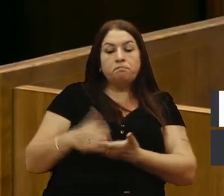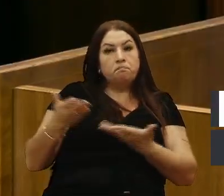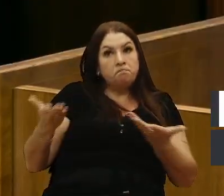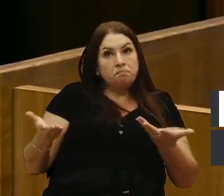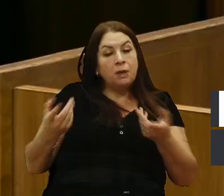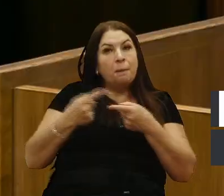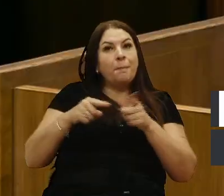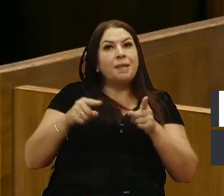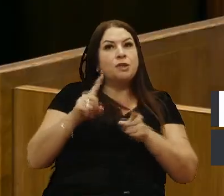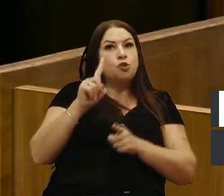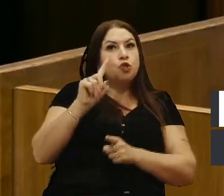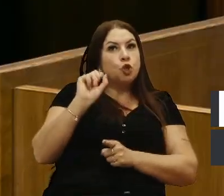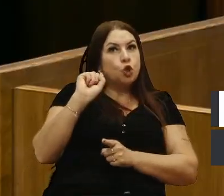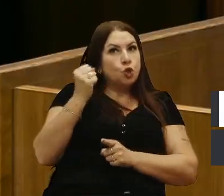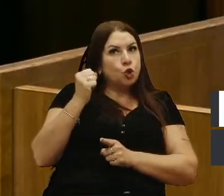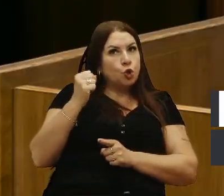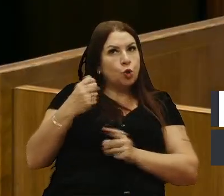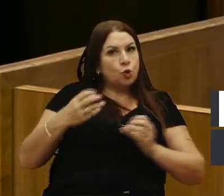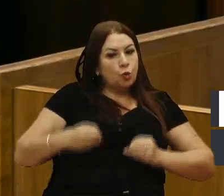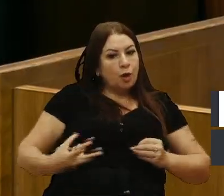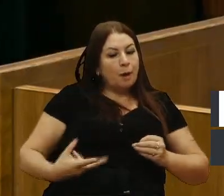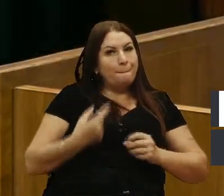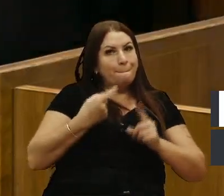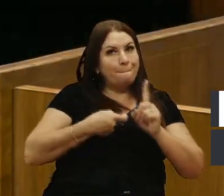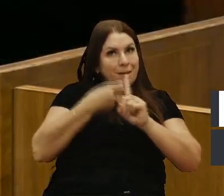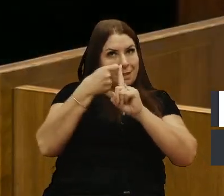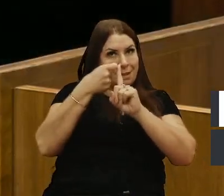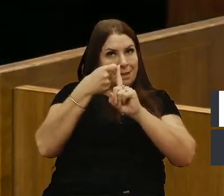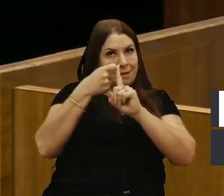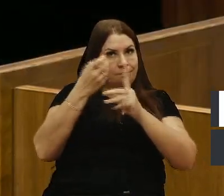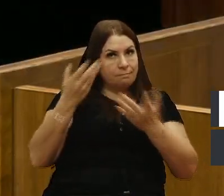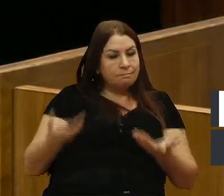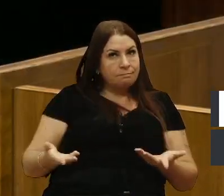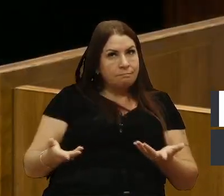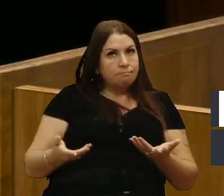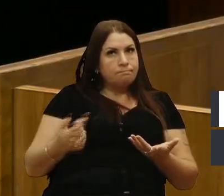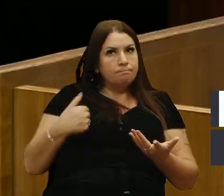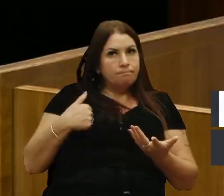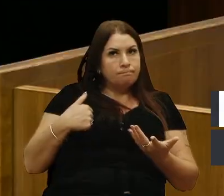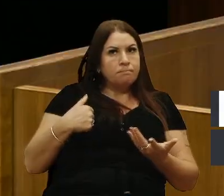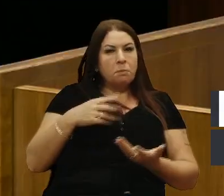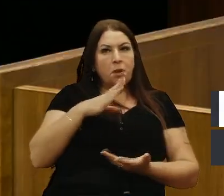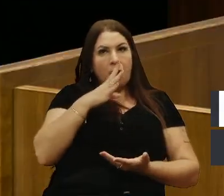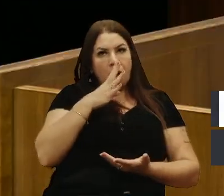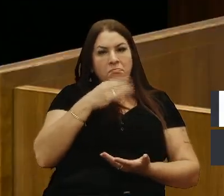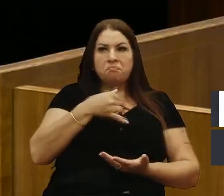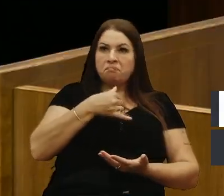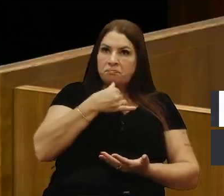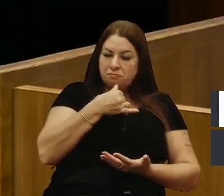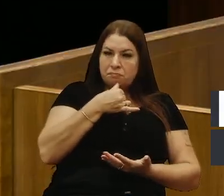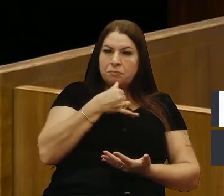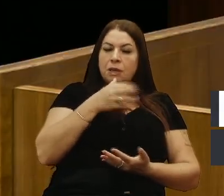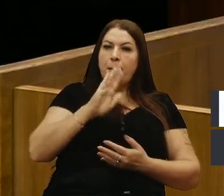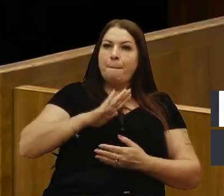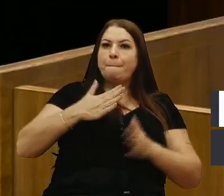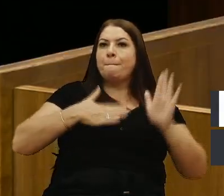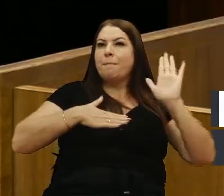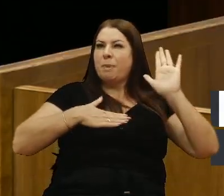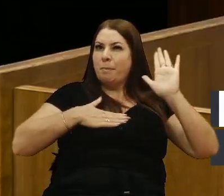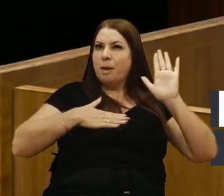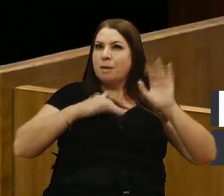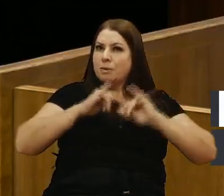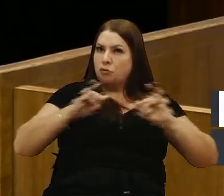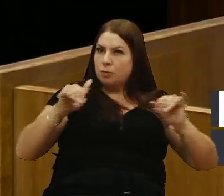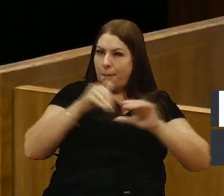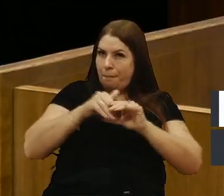mas são 18 castrações no mês e é uma situação que nos deixa muito triste. Mais uma promessa de